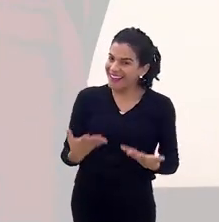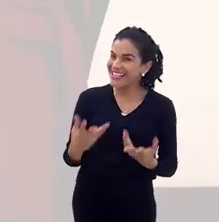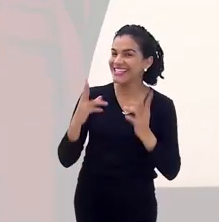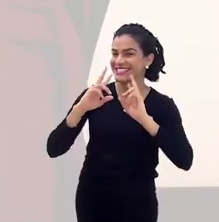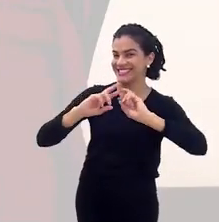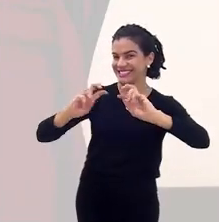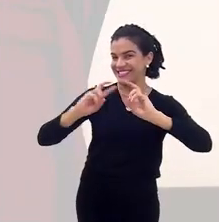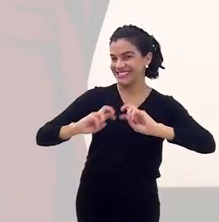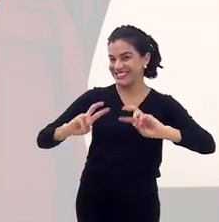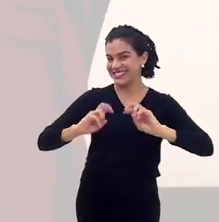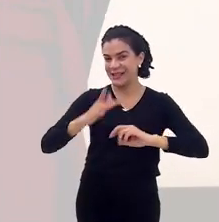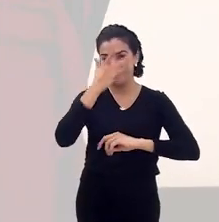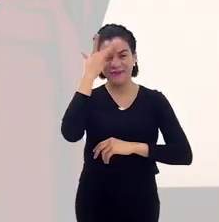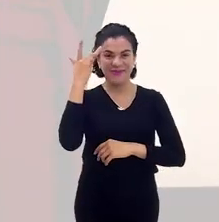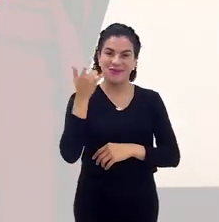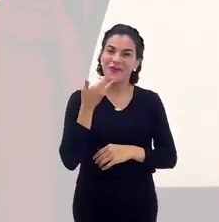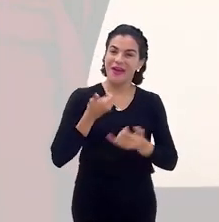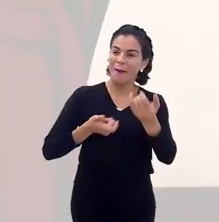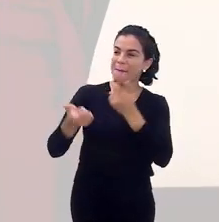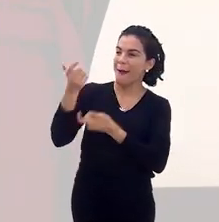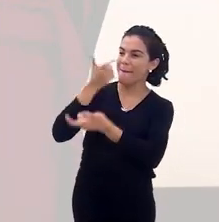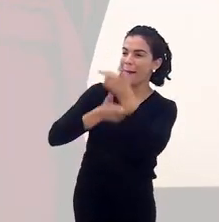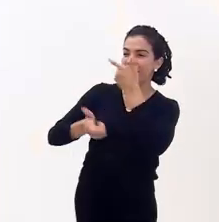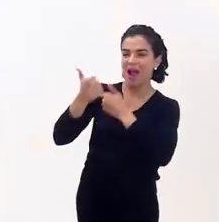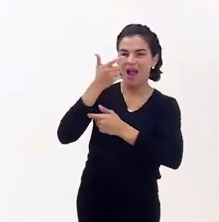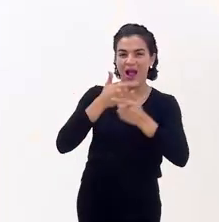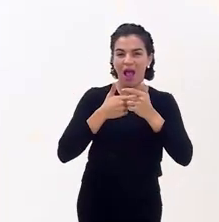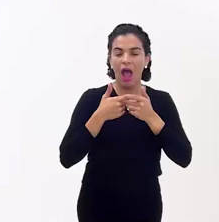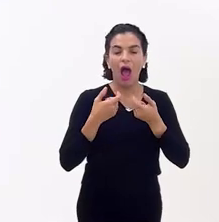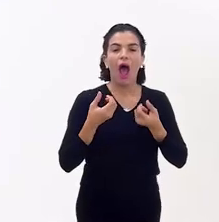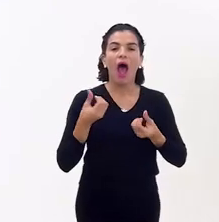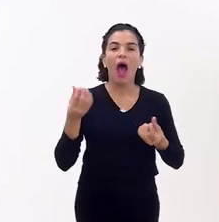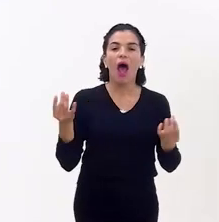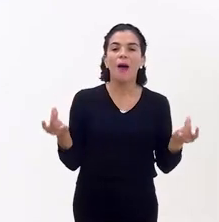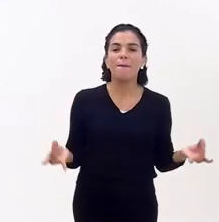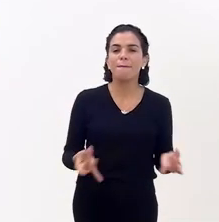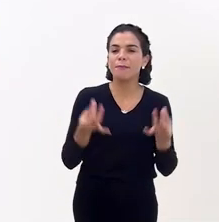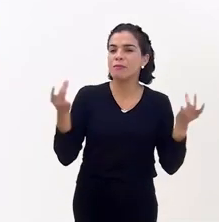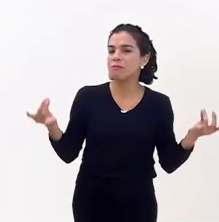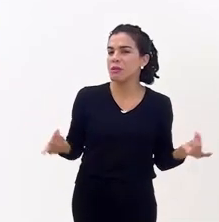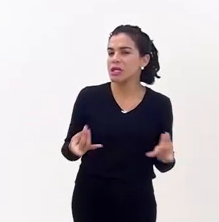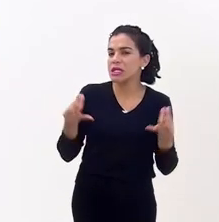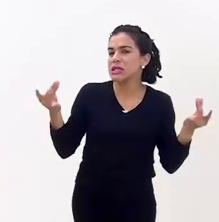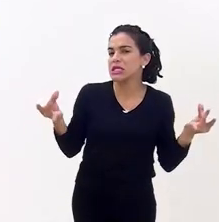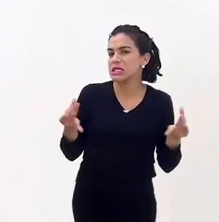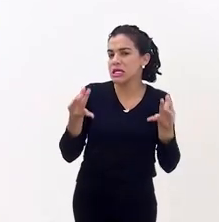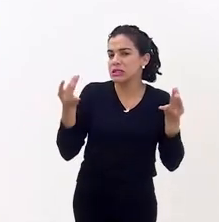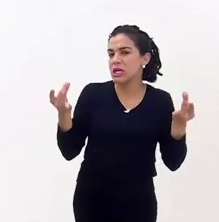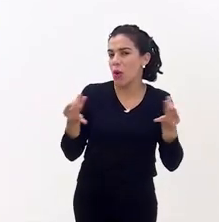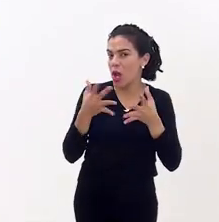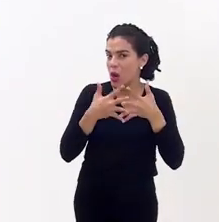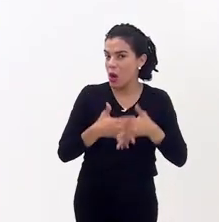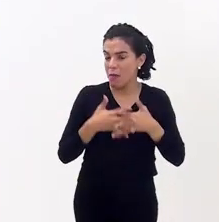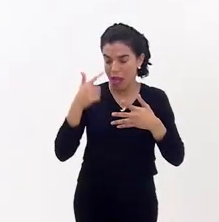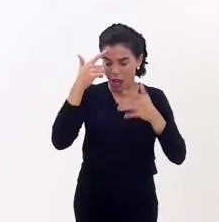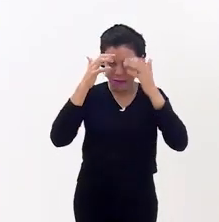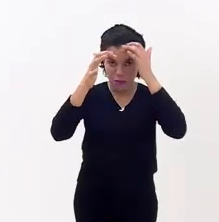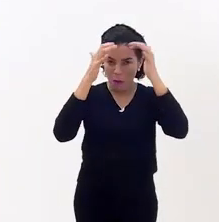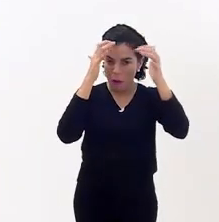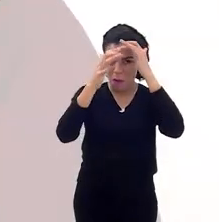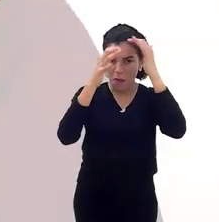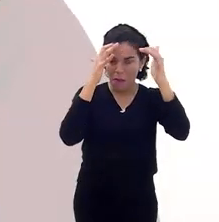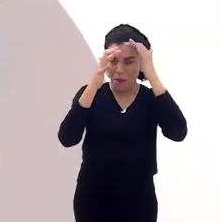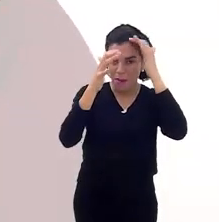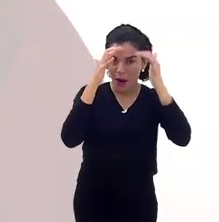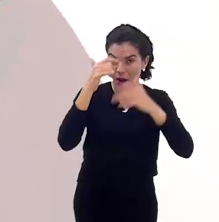Aí a gente vai perceber que muitas pessoas falam, né, elas dizem assim, a meditação é muito complicada porque eu não, né, minha mente não